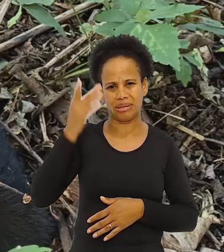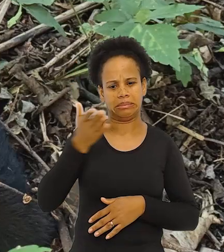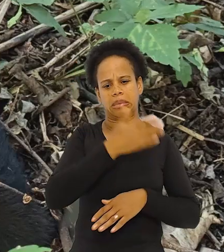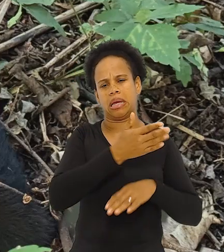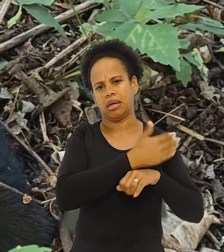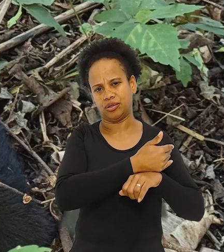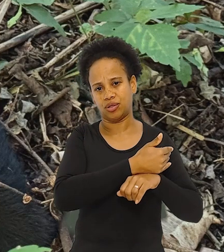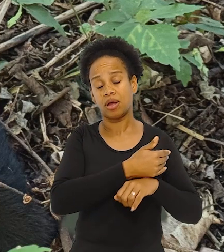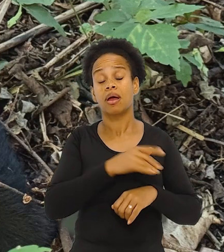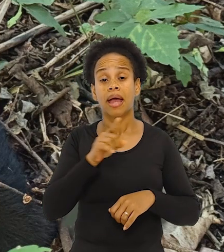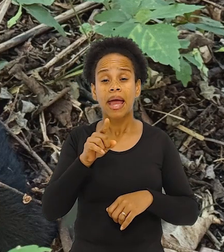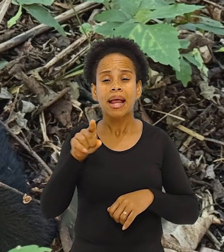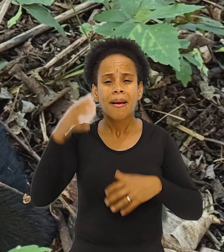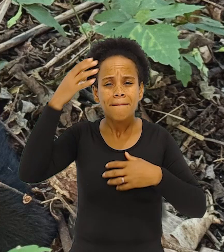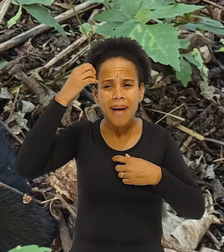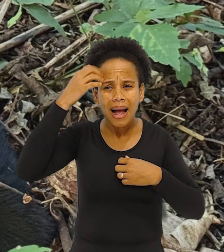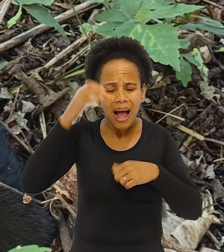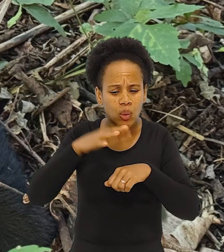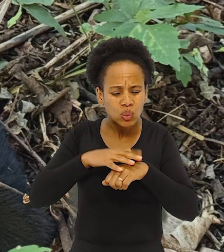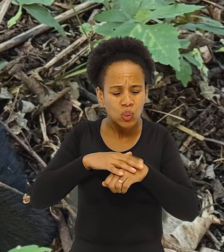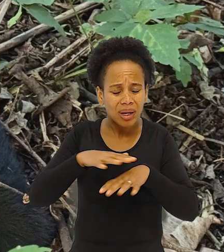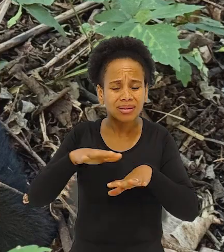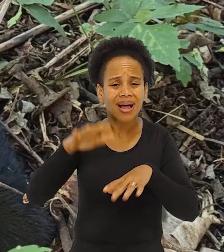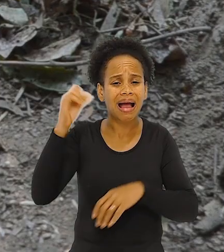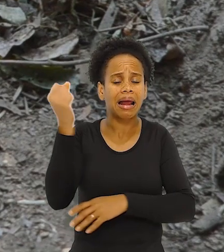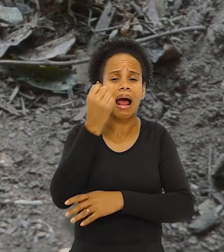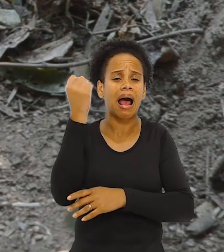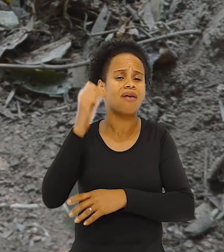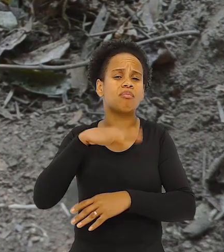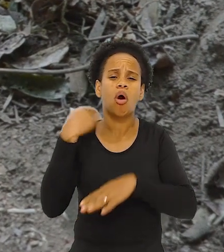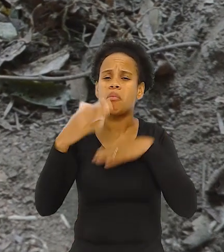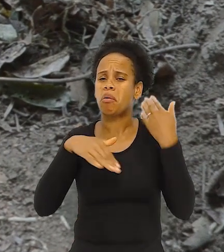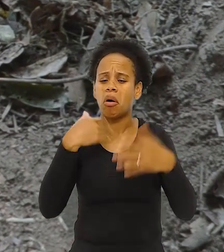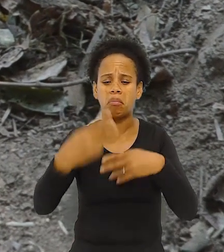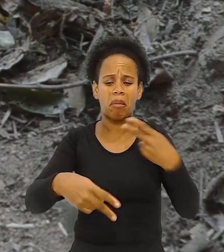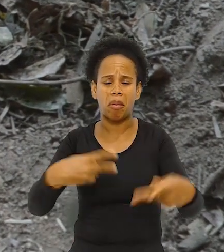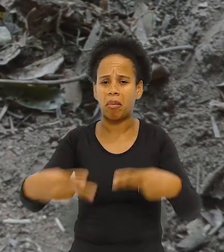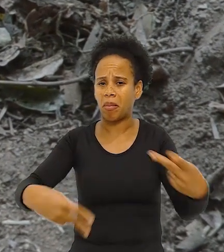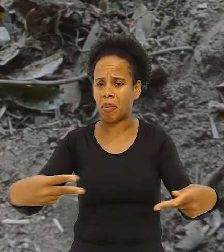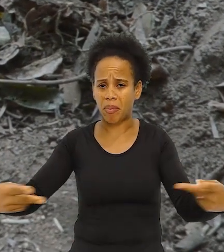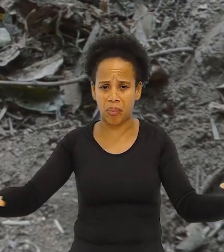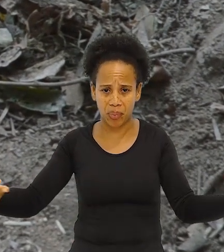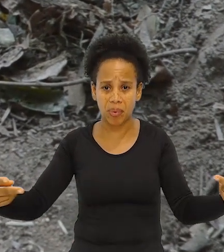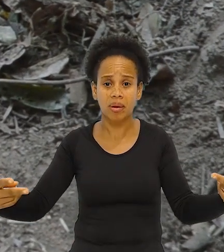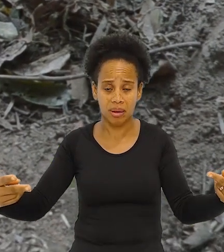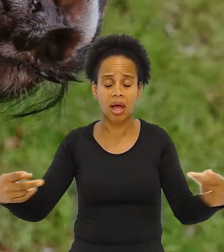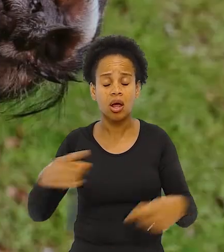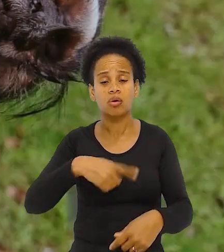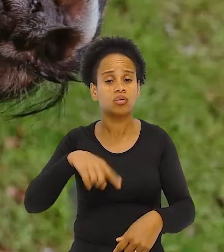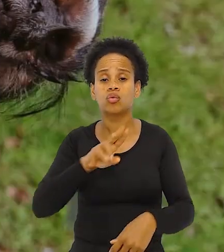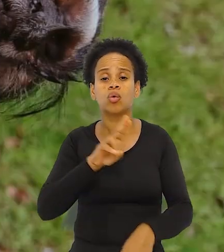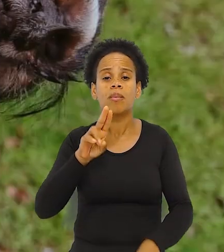macacos infectados adoecem gravemente e morrem às dezenas, um evento que chamamos de